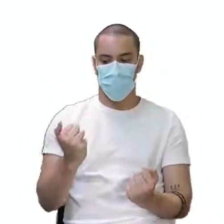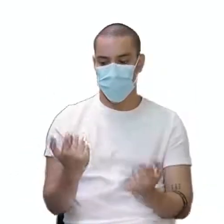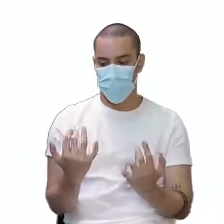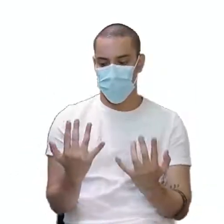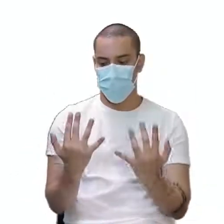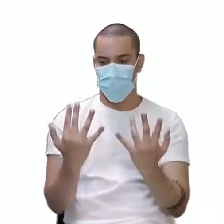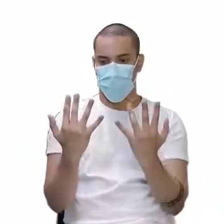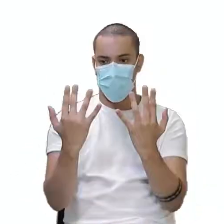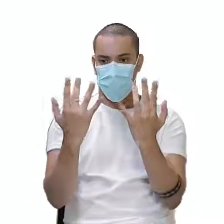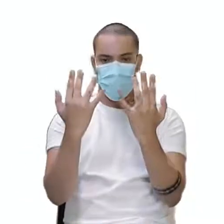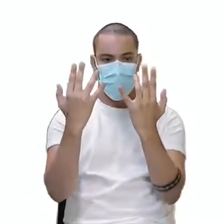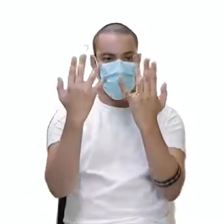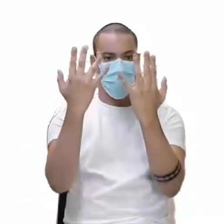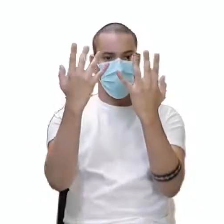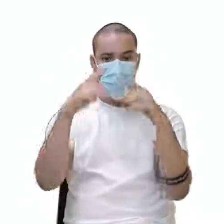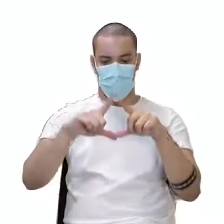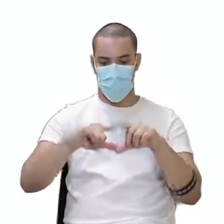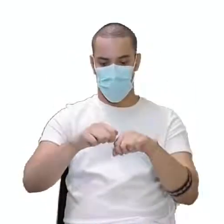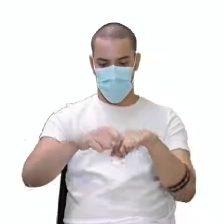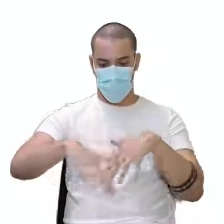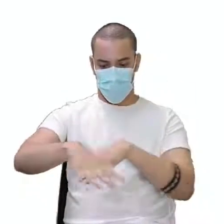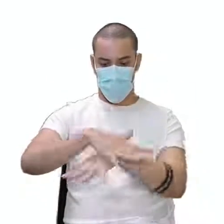evaporação, tá? Aqui, ó.